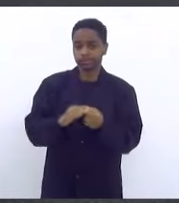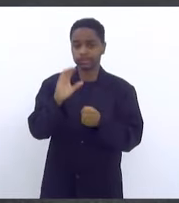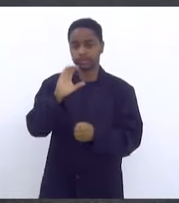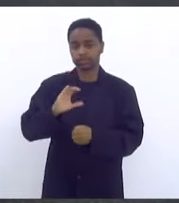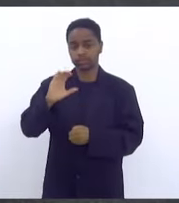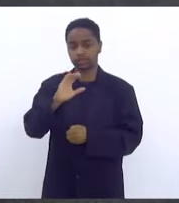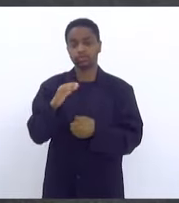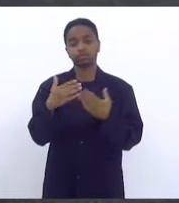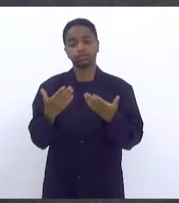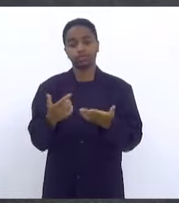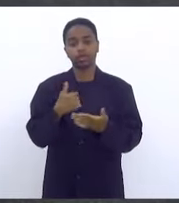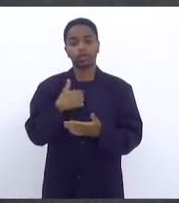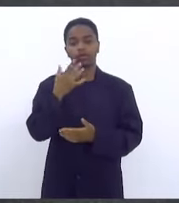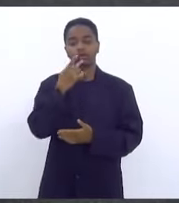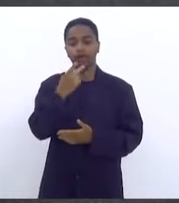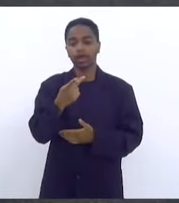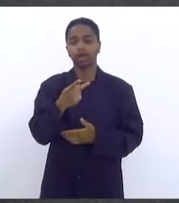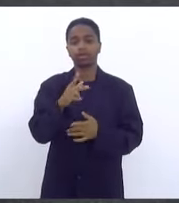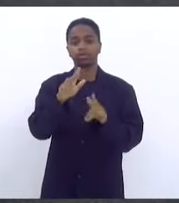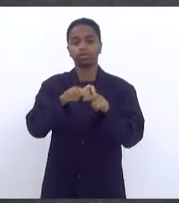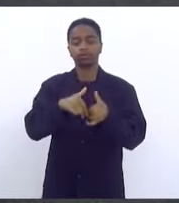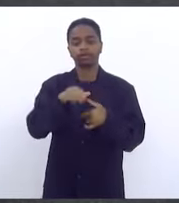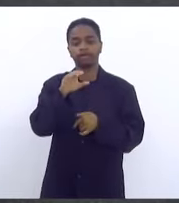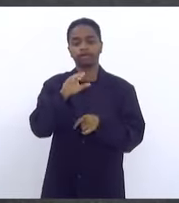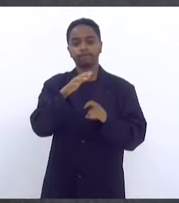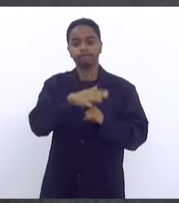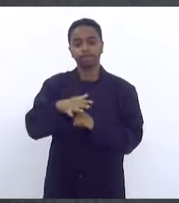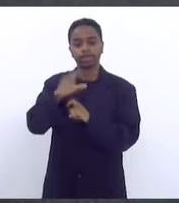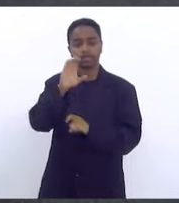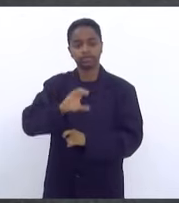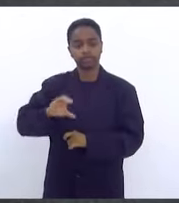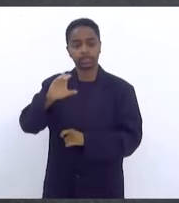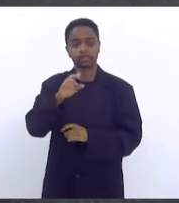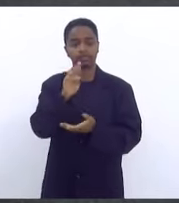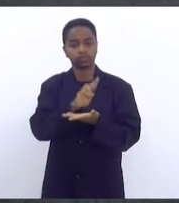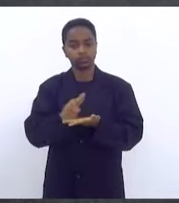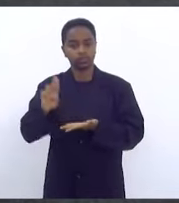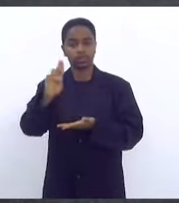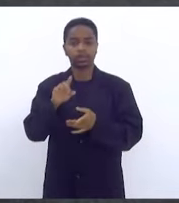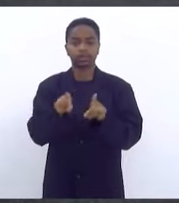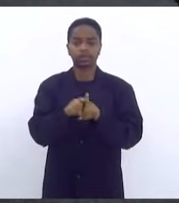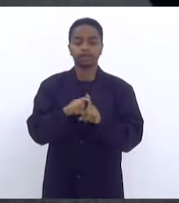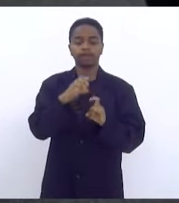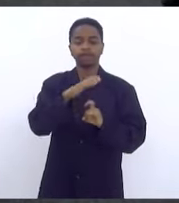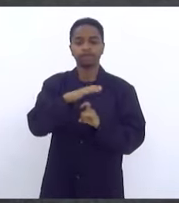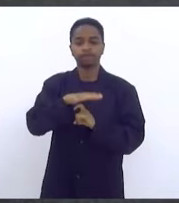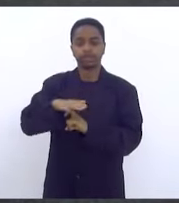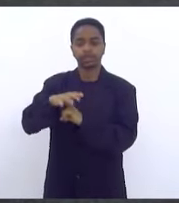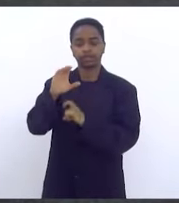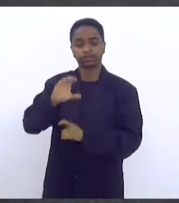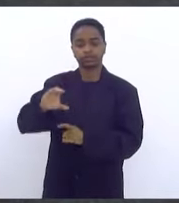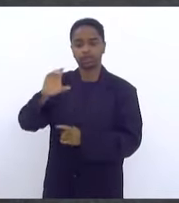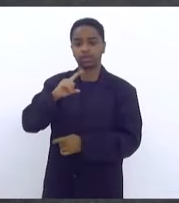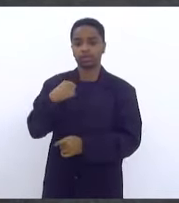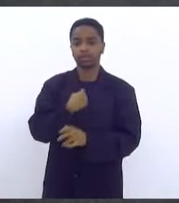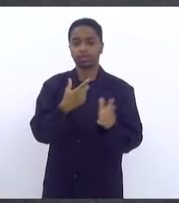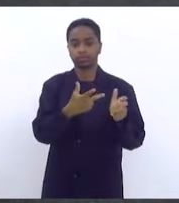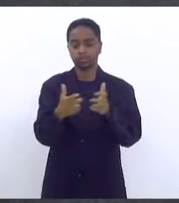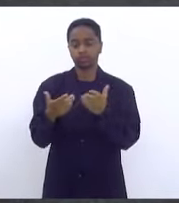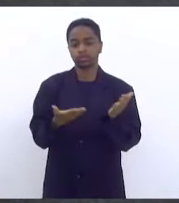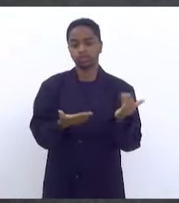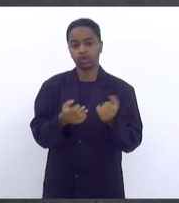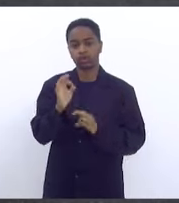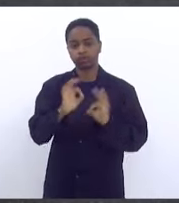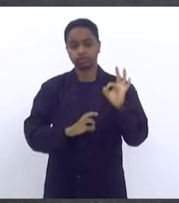de feiras universitárias, escolares, feiras de ciências, feiras científicas, a gente pode ver os jovens se organizando,